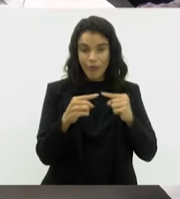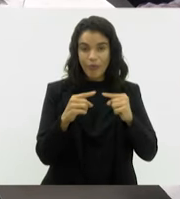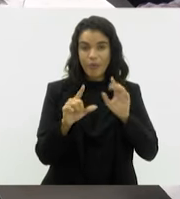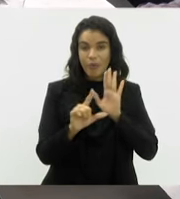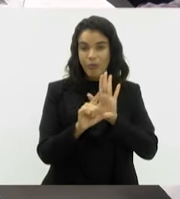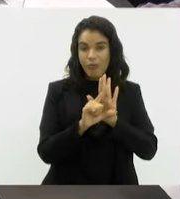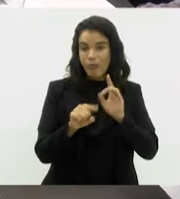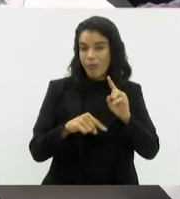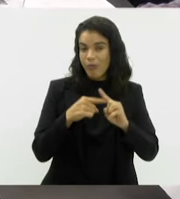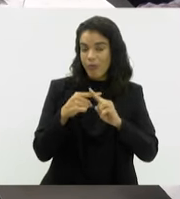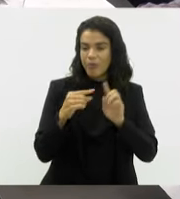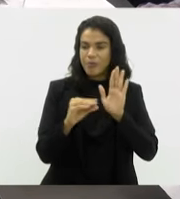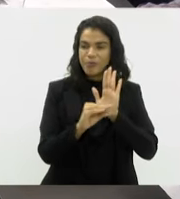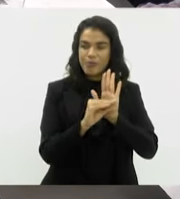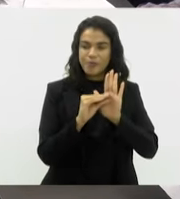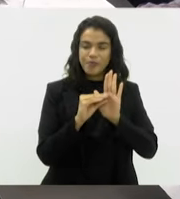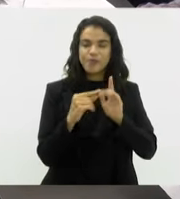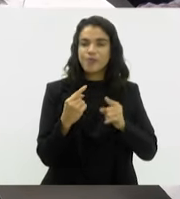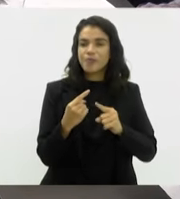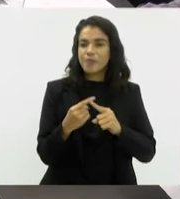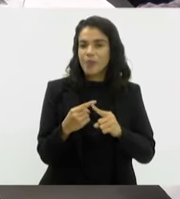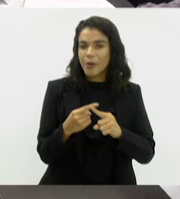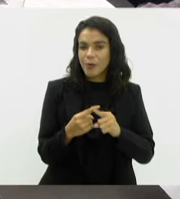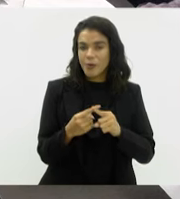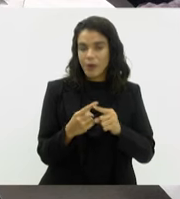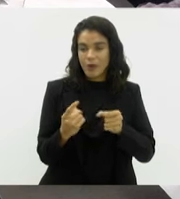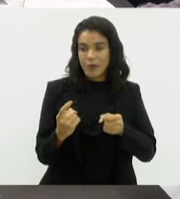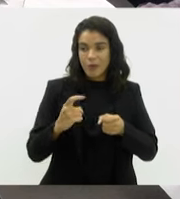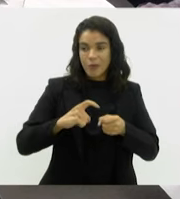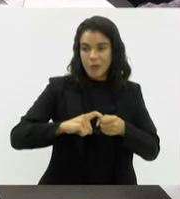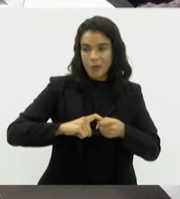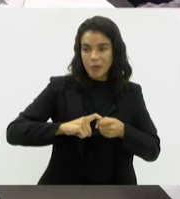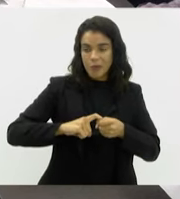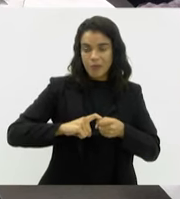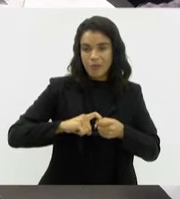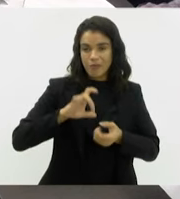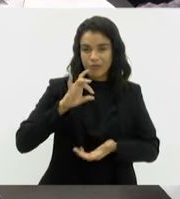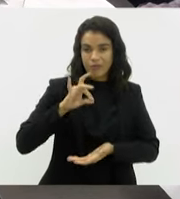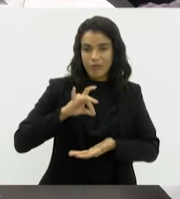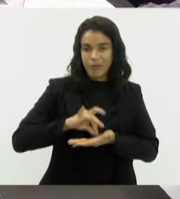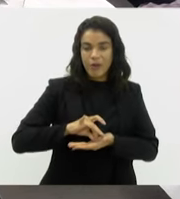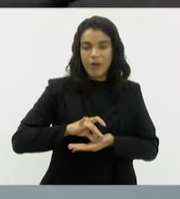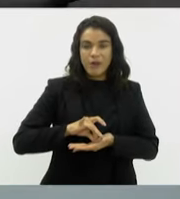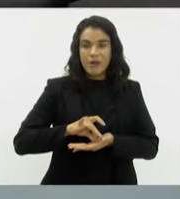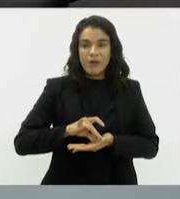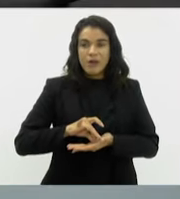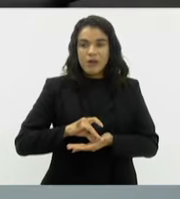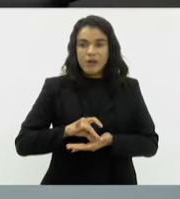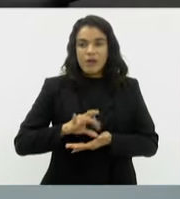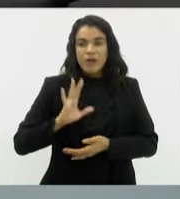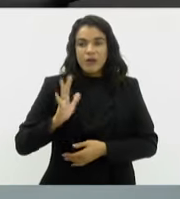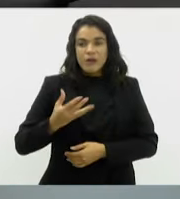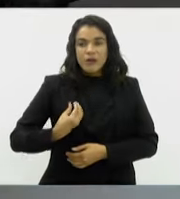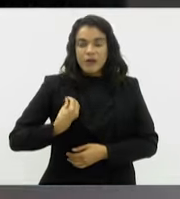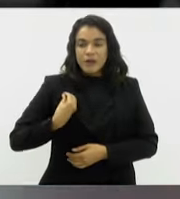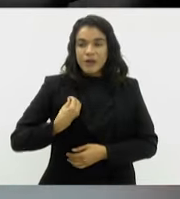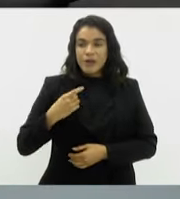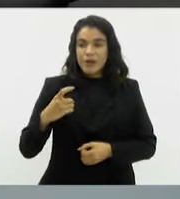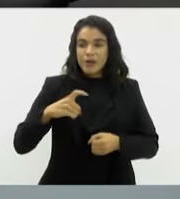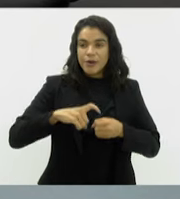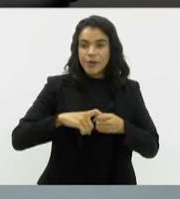emendas, porque este convênio, na verdade, ele já existe, é o